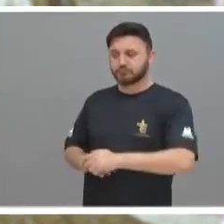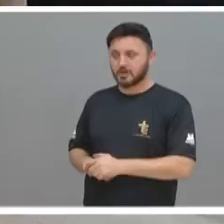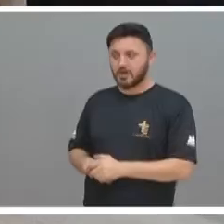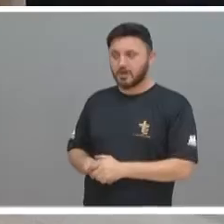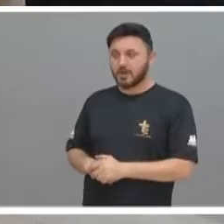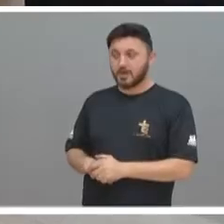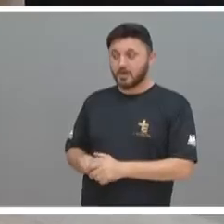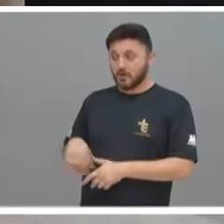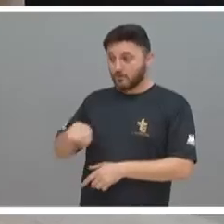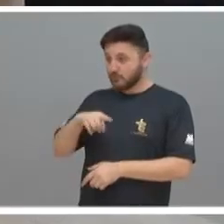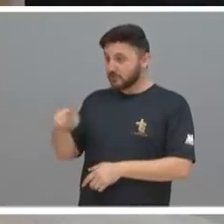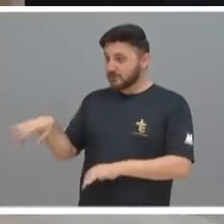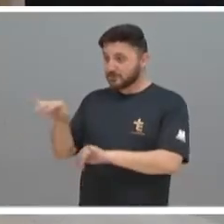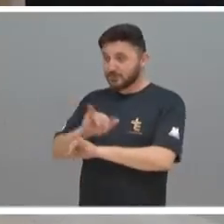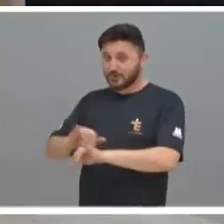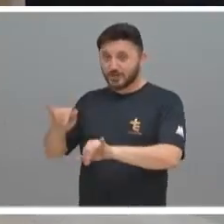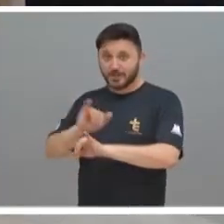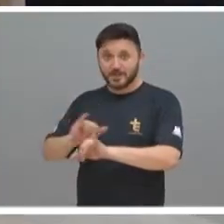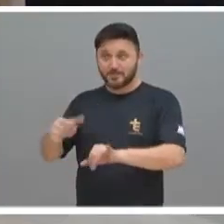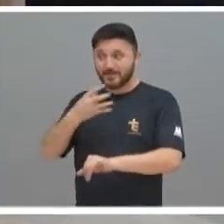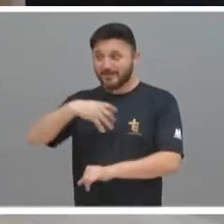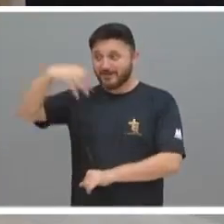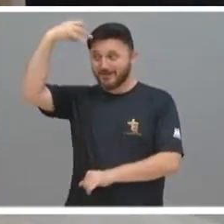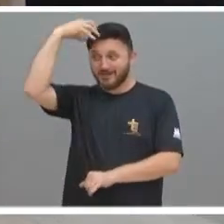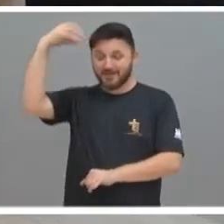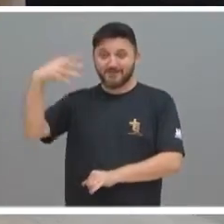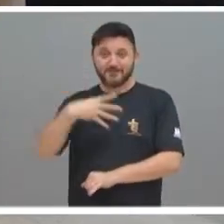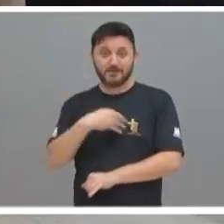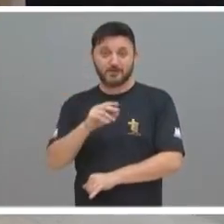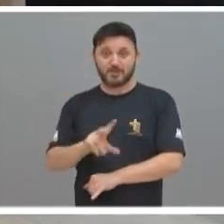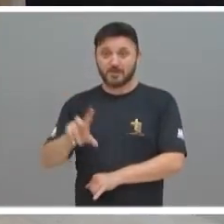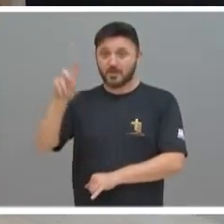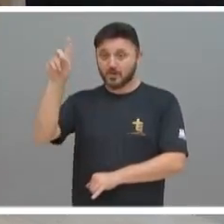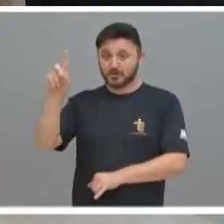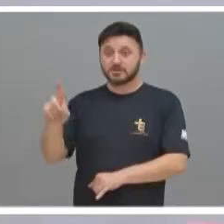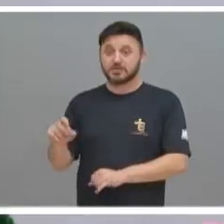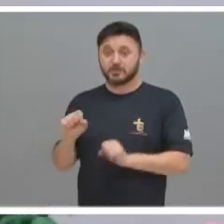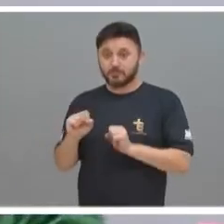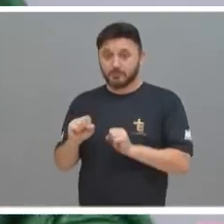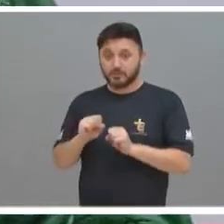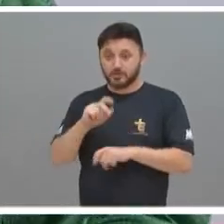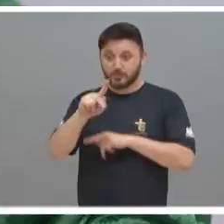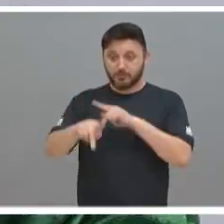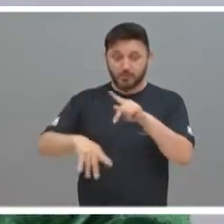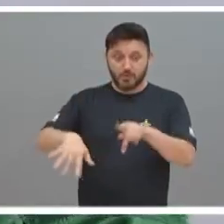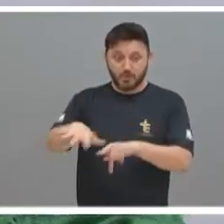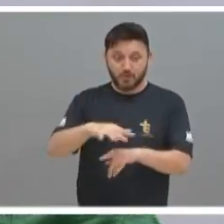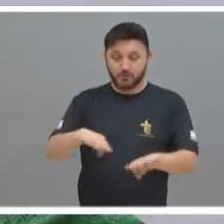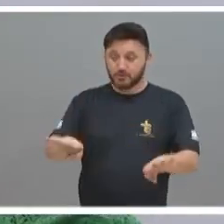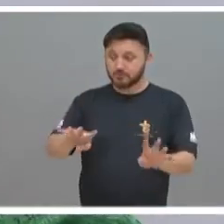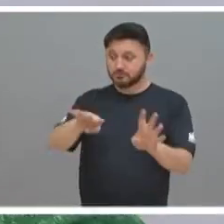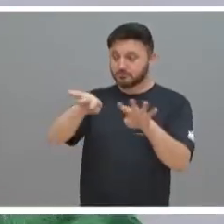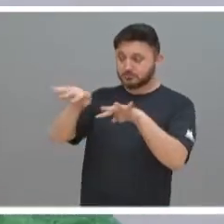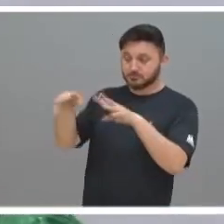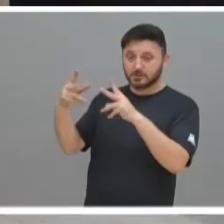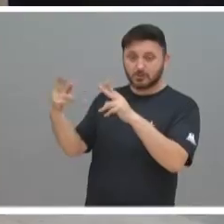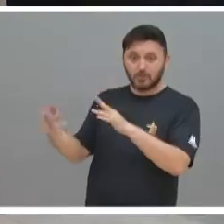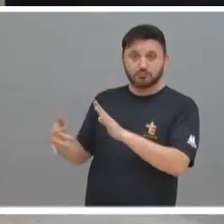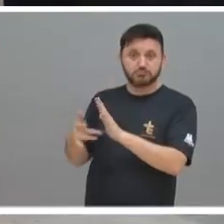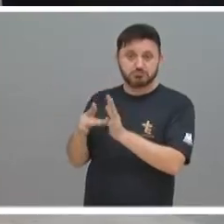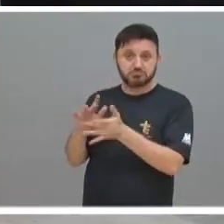Eu que vocês proclamam hoje que sou o Messias, e quem dera se a humanidade se voltasse para Jesus como